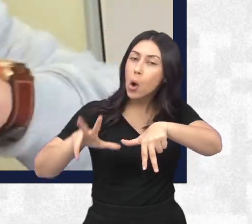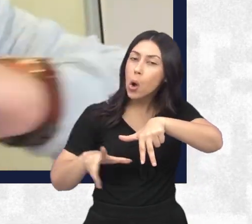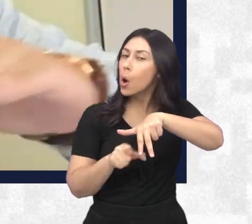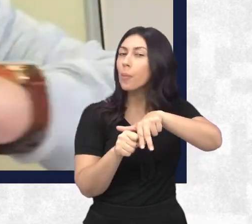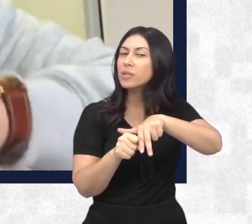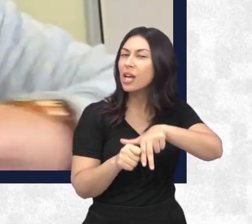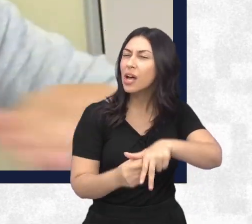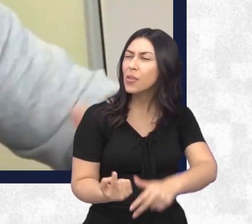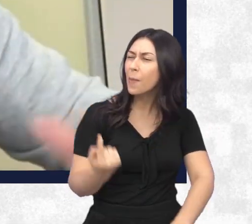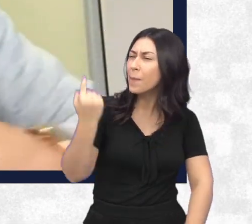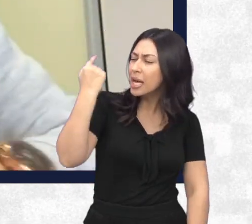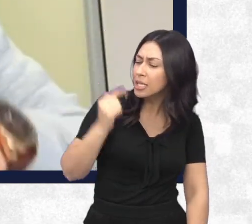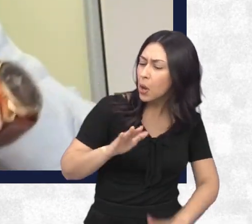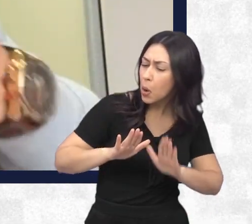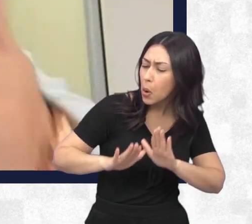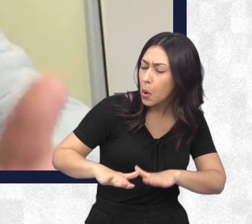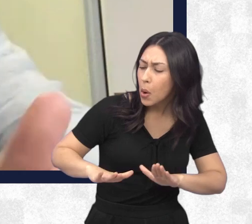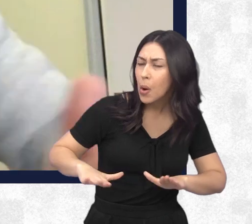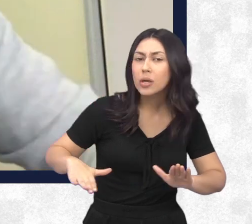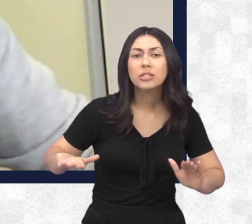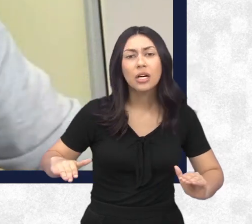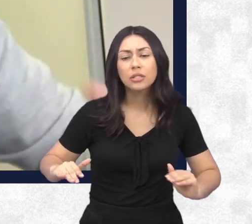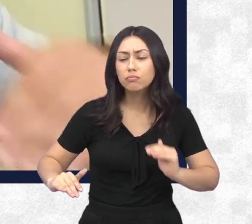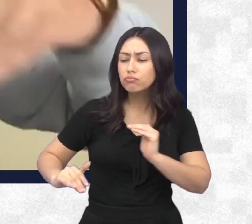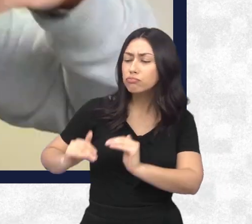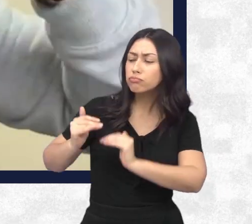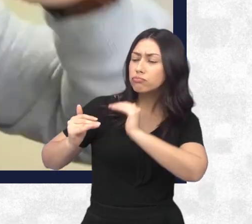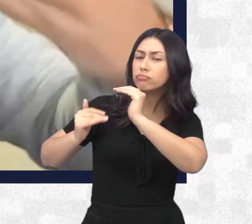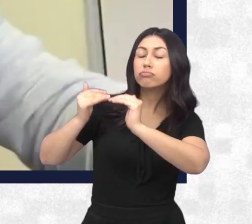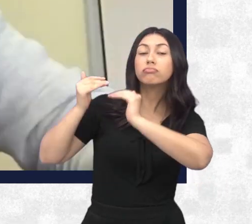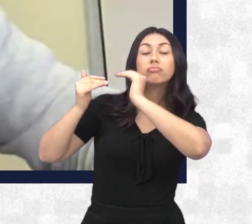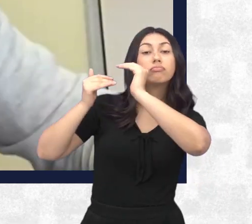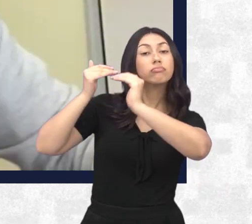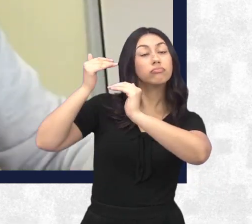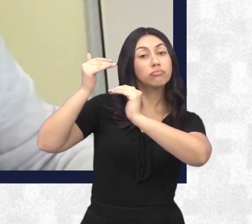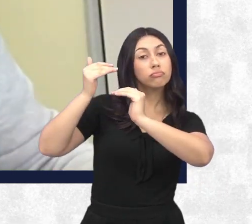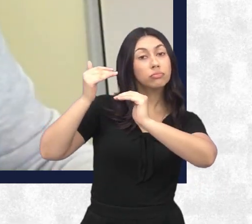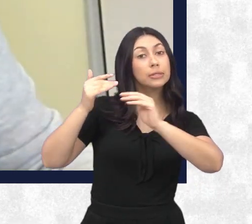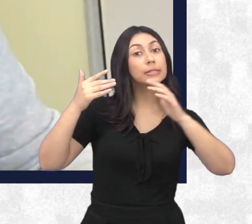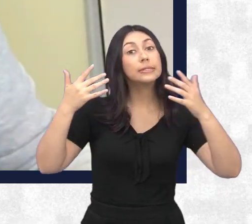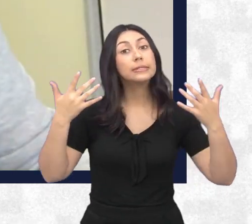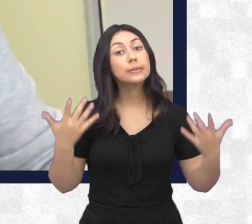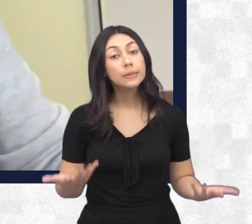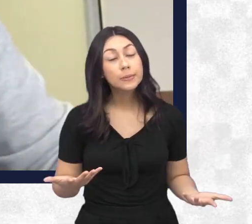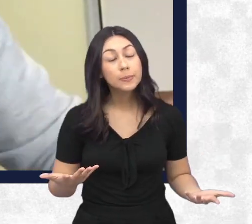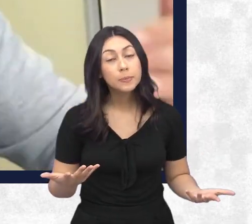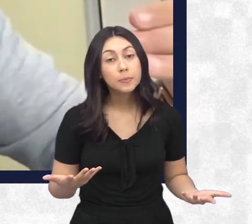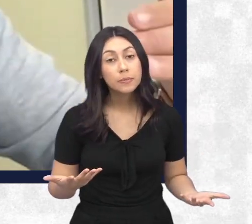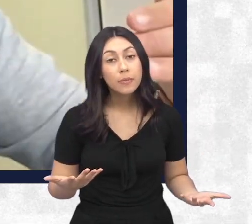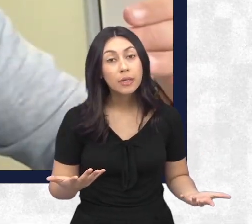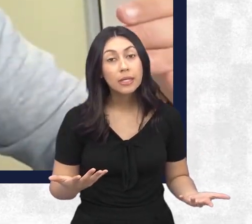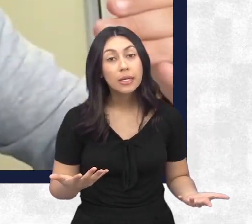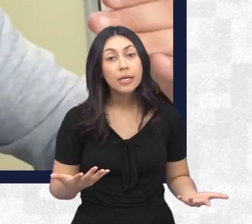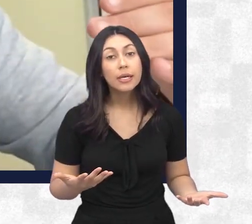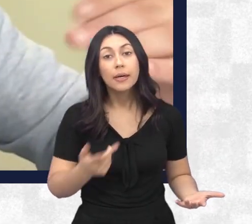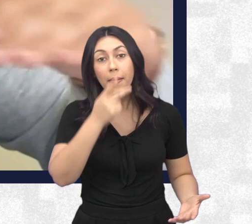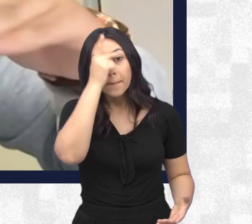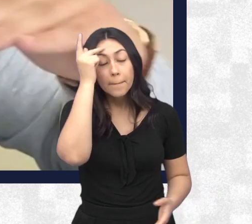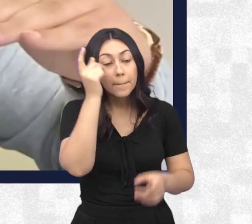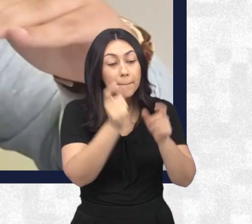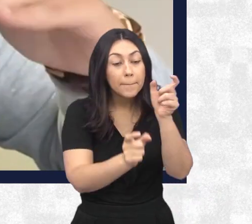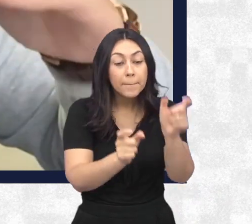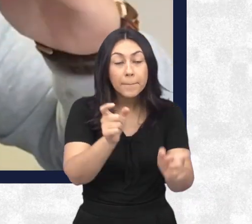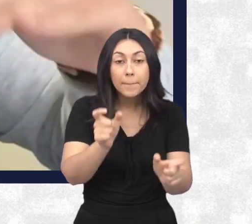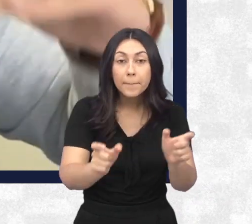já desde a primeira infância, já desde o ensino básico, passando pelo ensino fundamental. E aí, quando nós temos